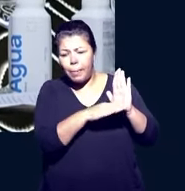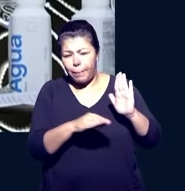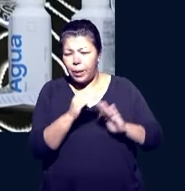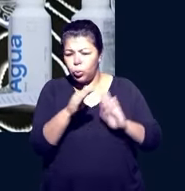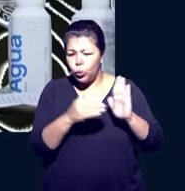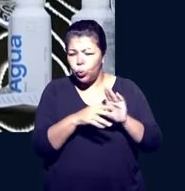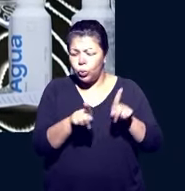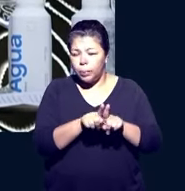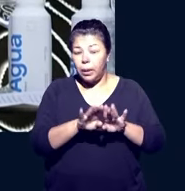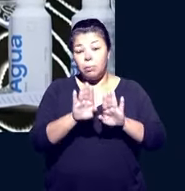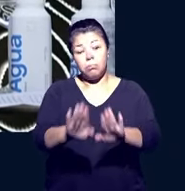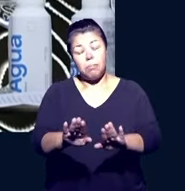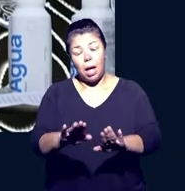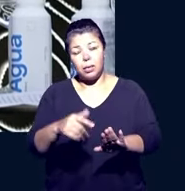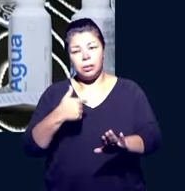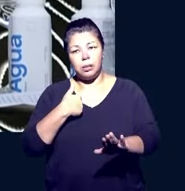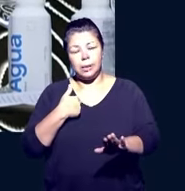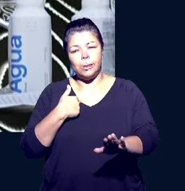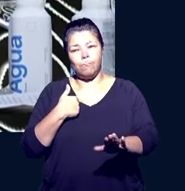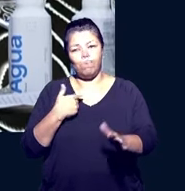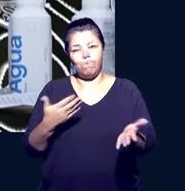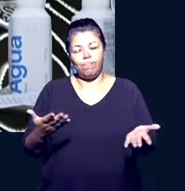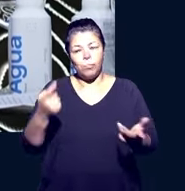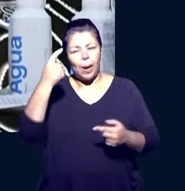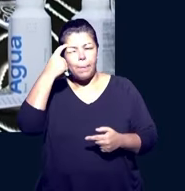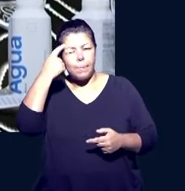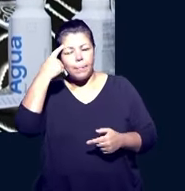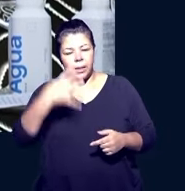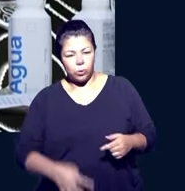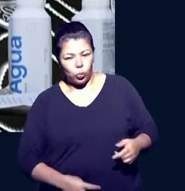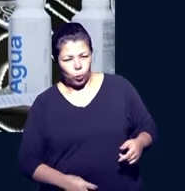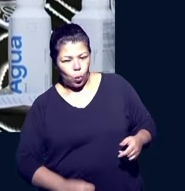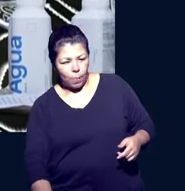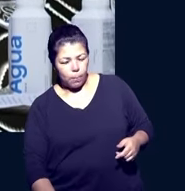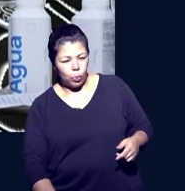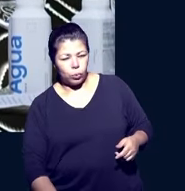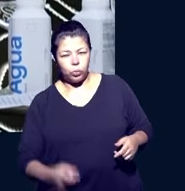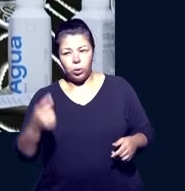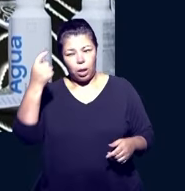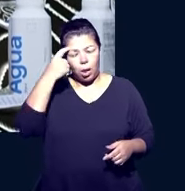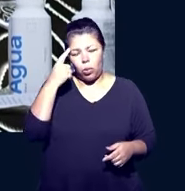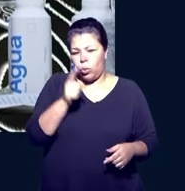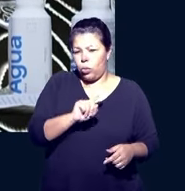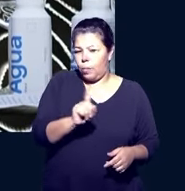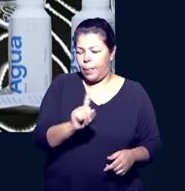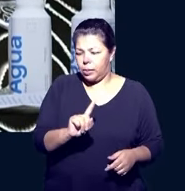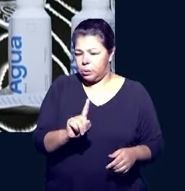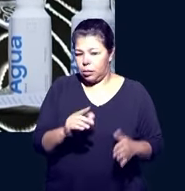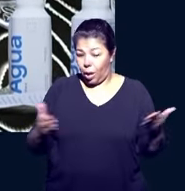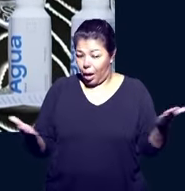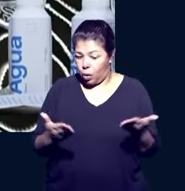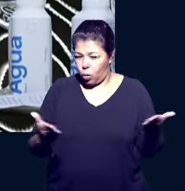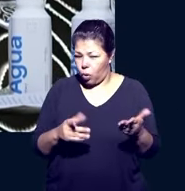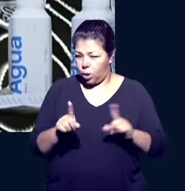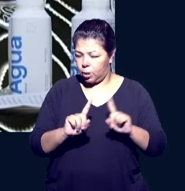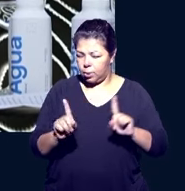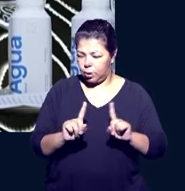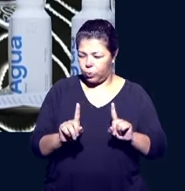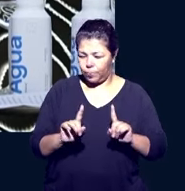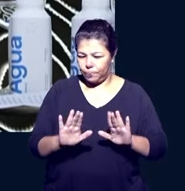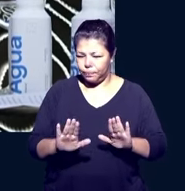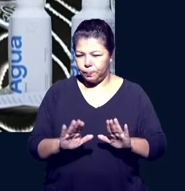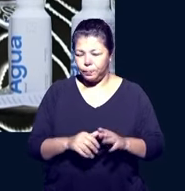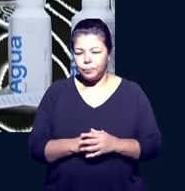da gestação que eu eh disse publicamente que não estava pensando em pautar por agora primeiro para desanuviar